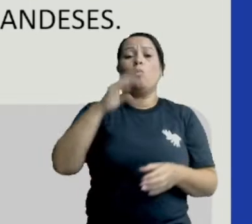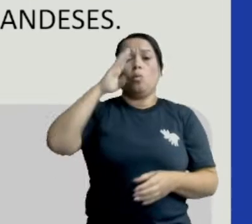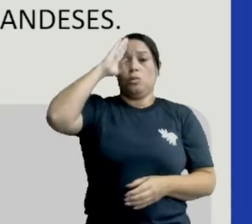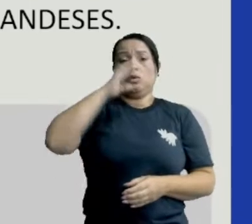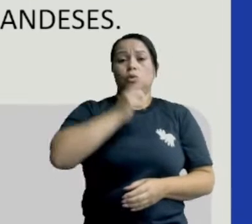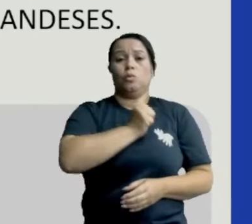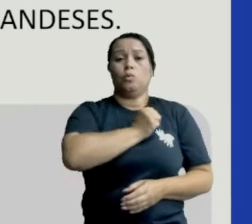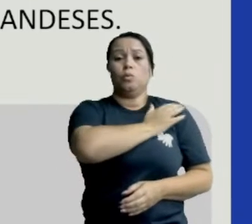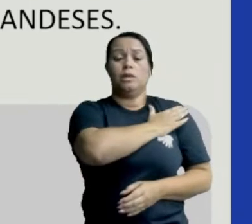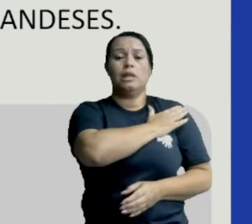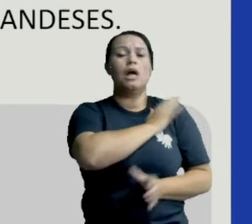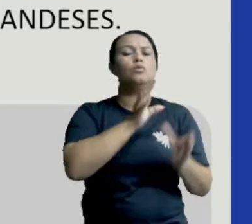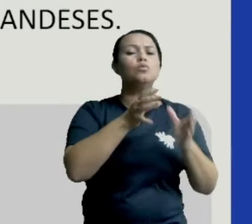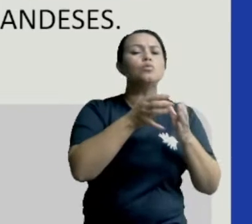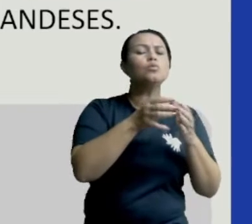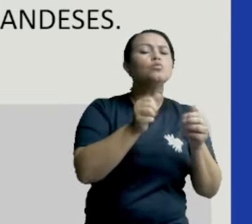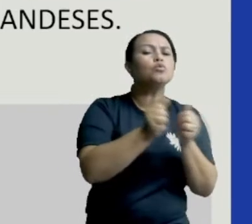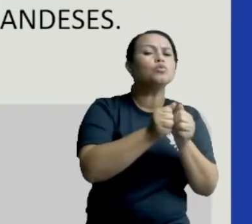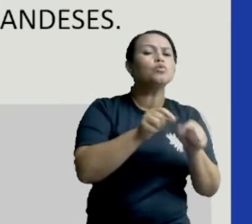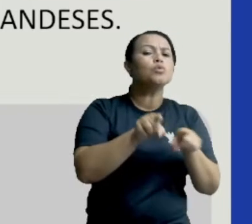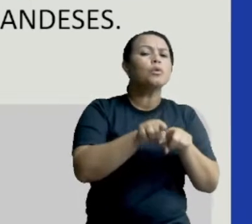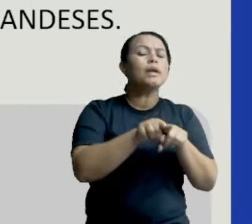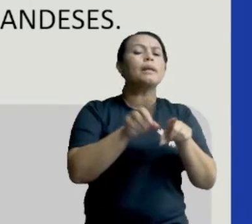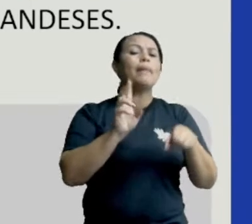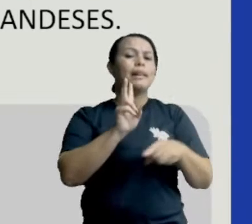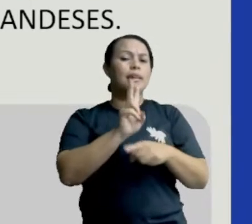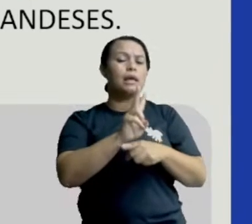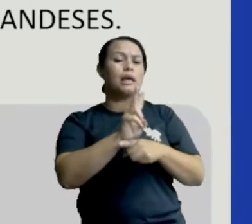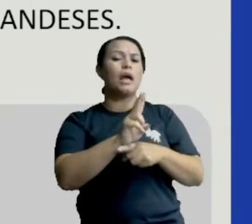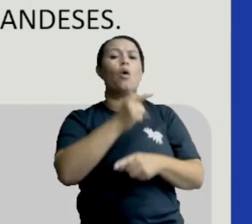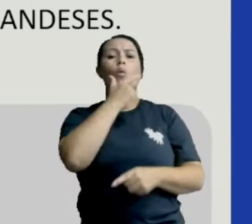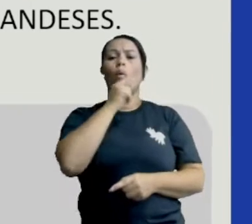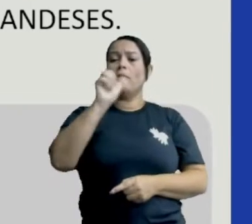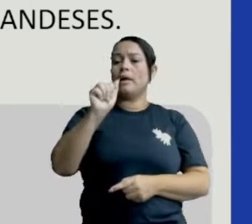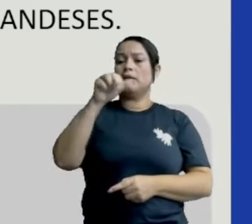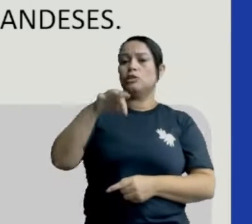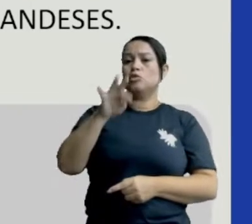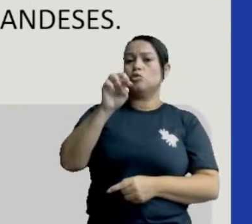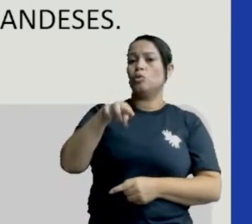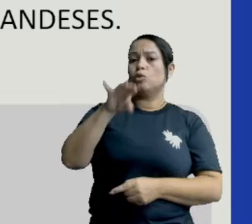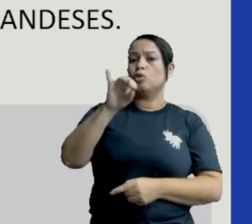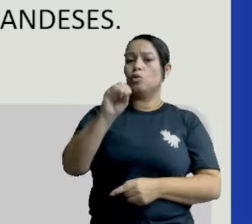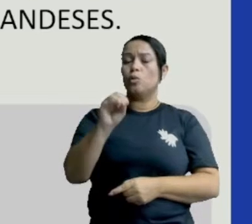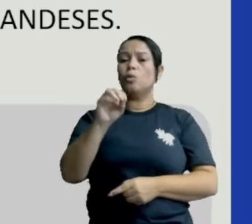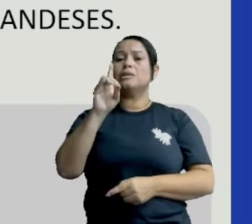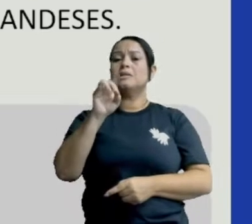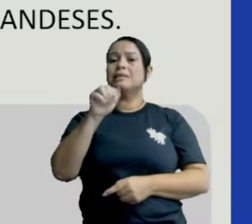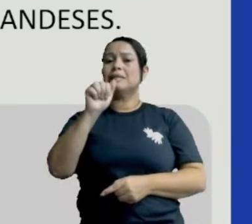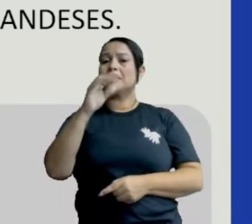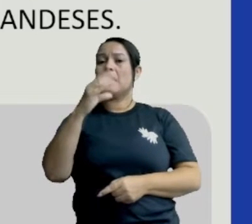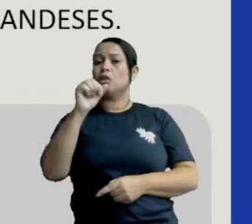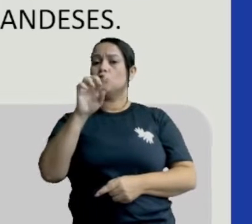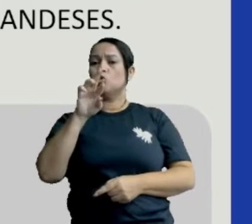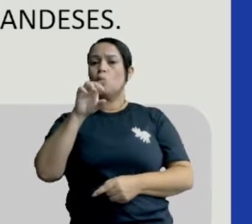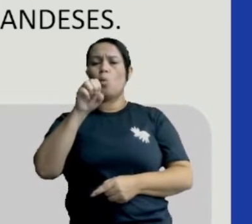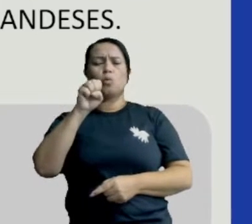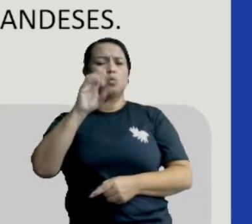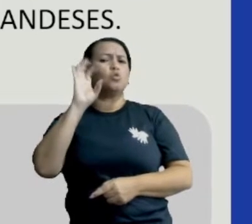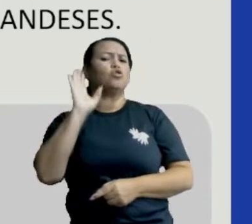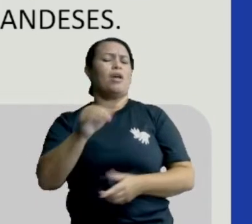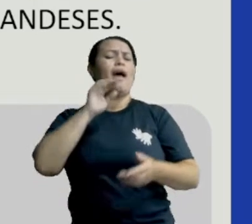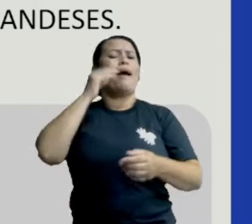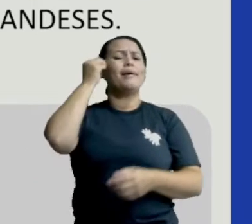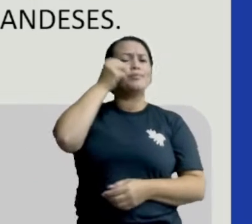Fernandes Vieira, auxiliado pelo sargento-mor Antônio Dias Cardoso, experiente em guerrilhas de